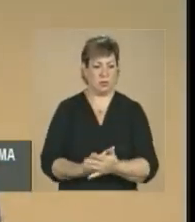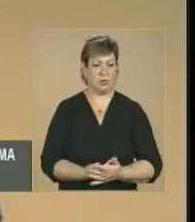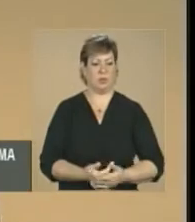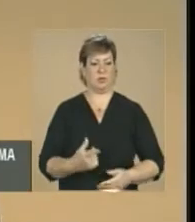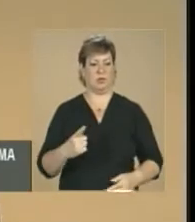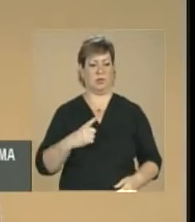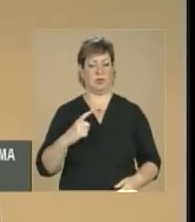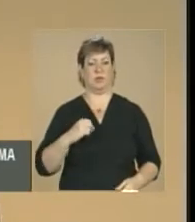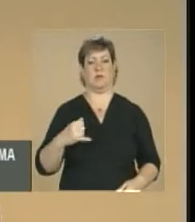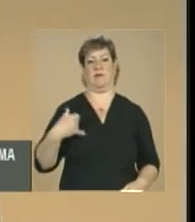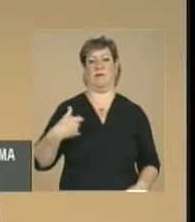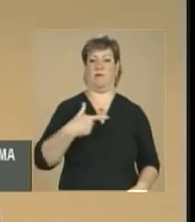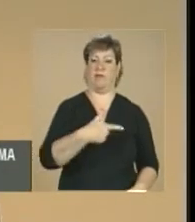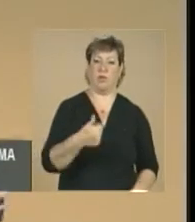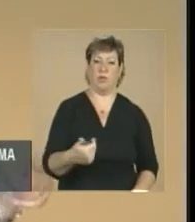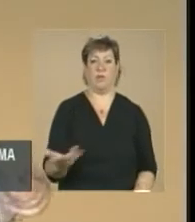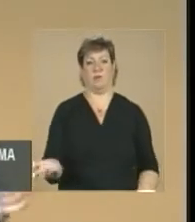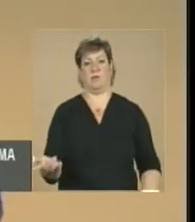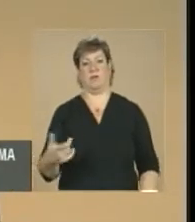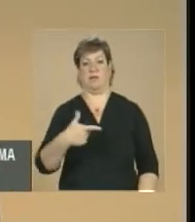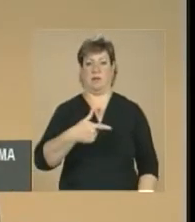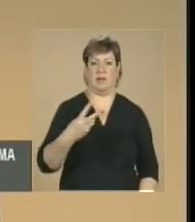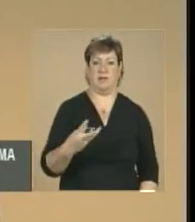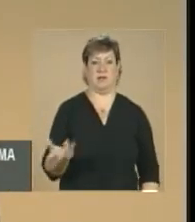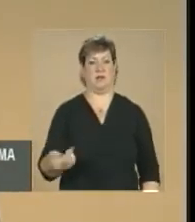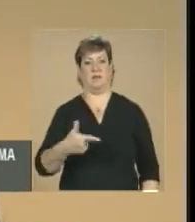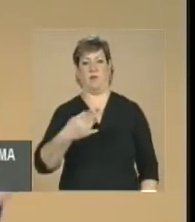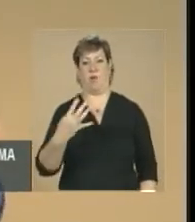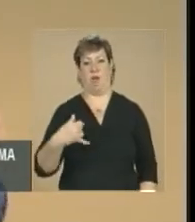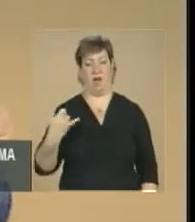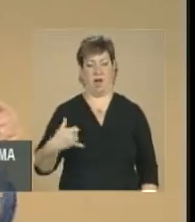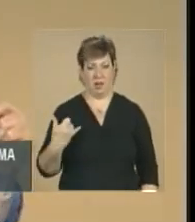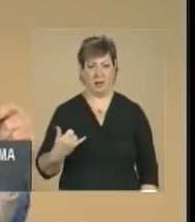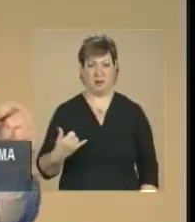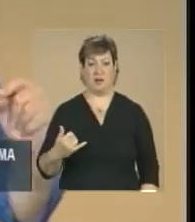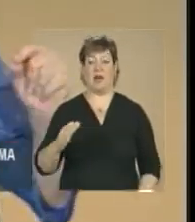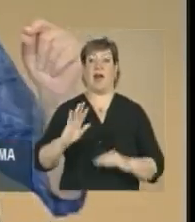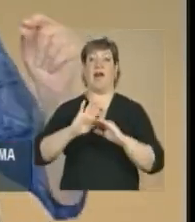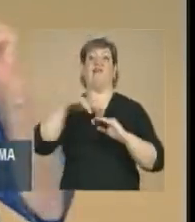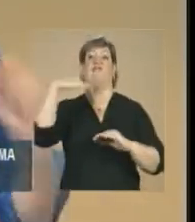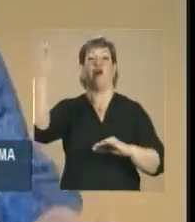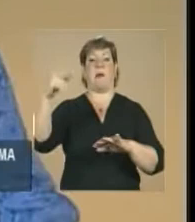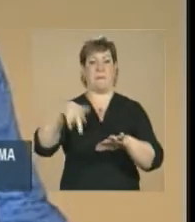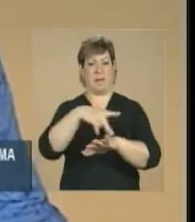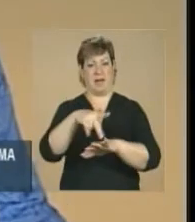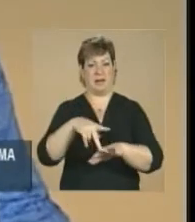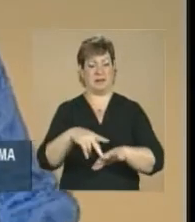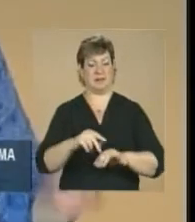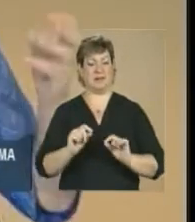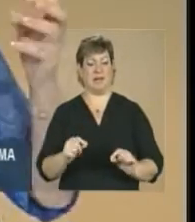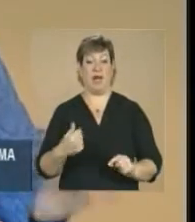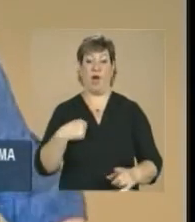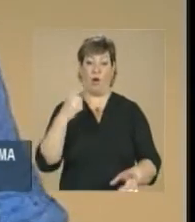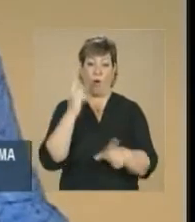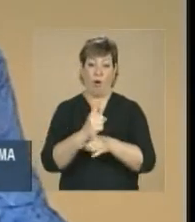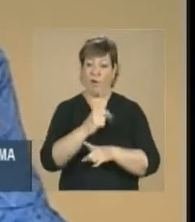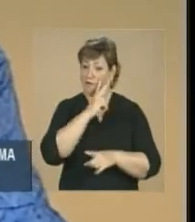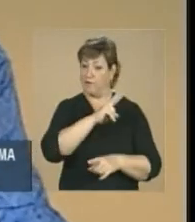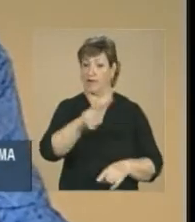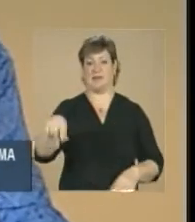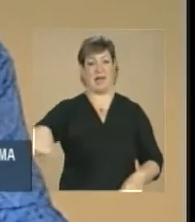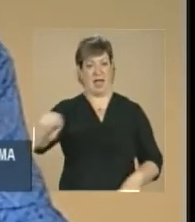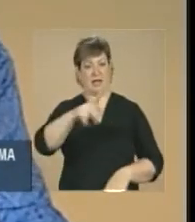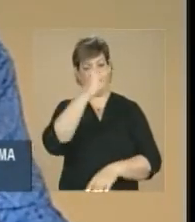23, 24 anos, lá fora, e encontro esses